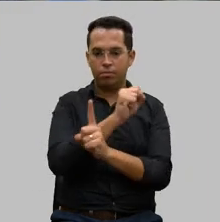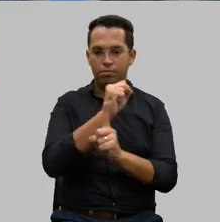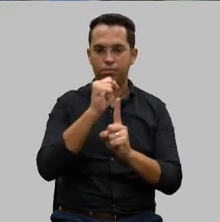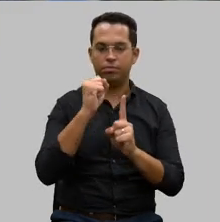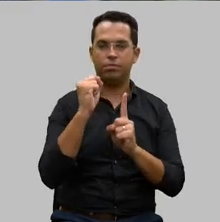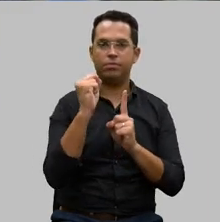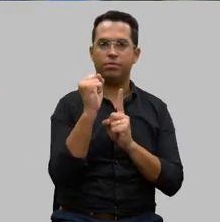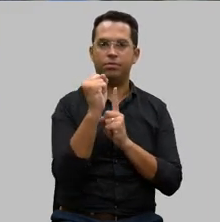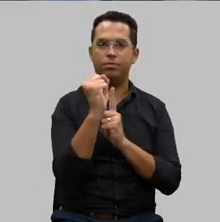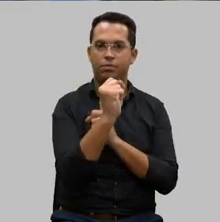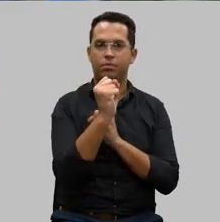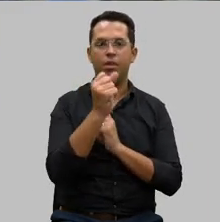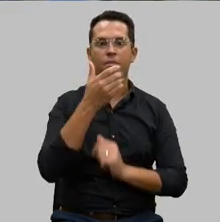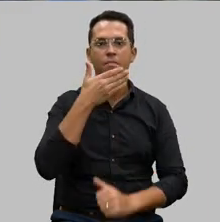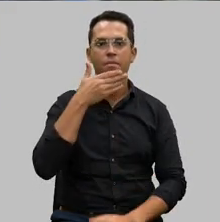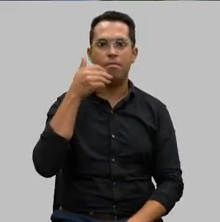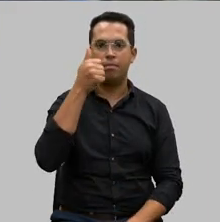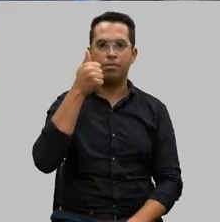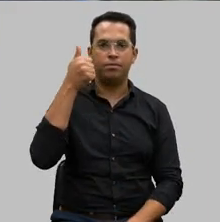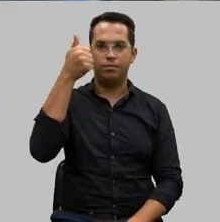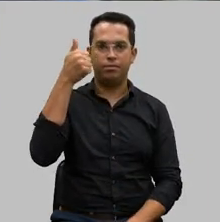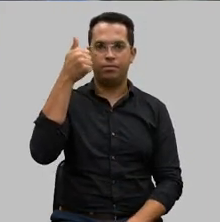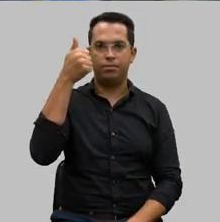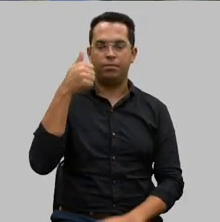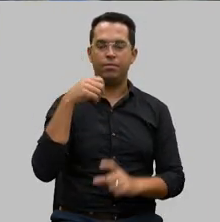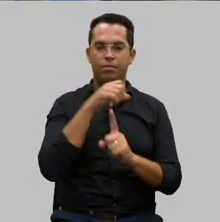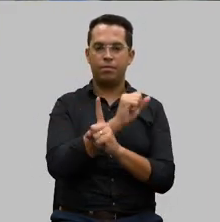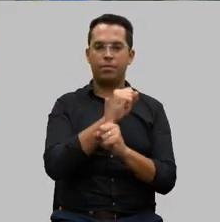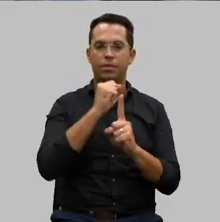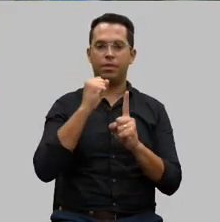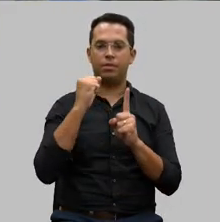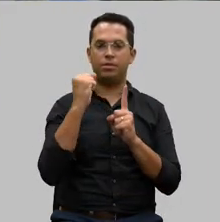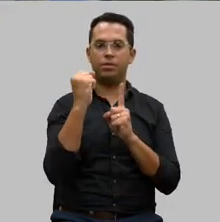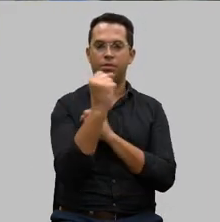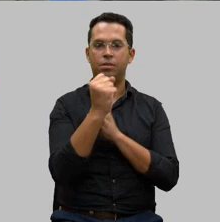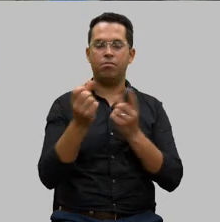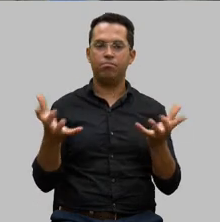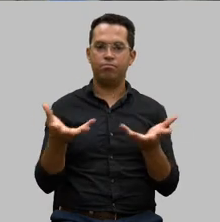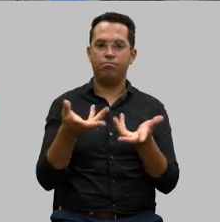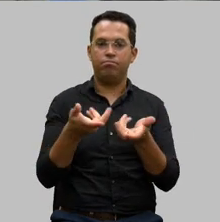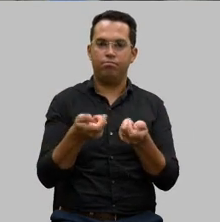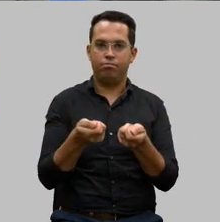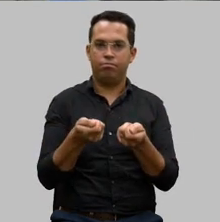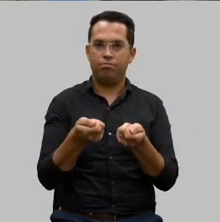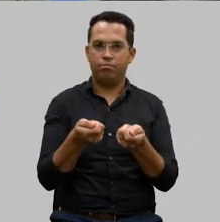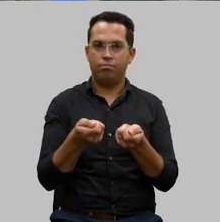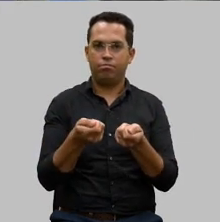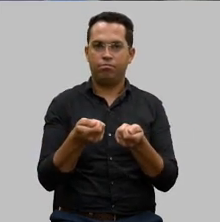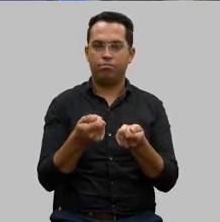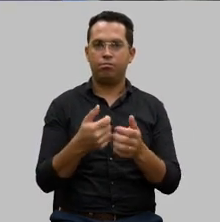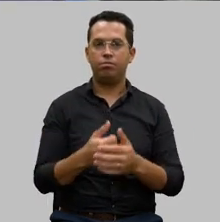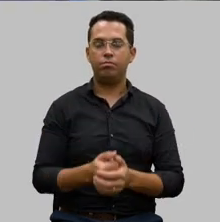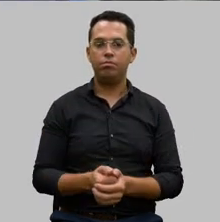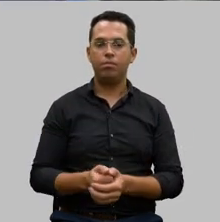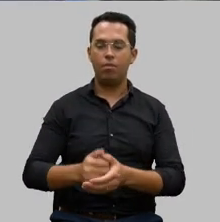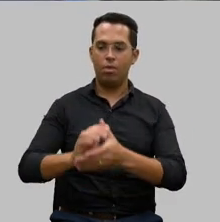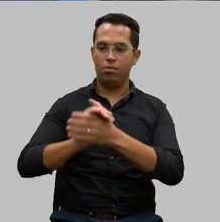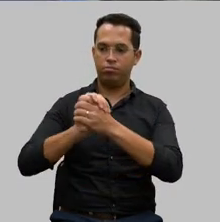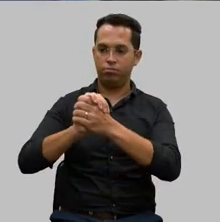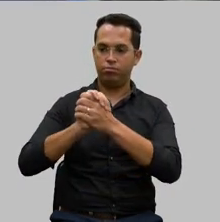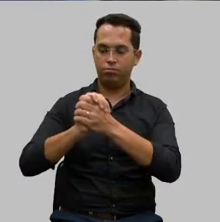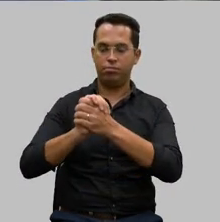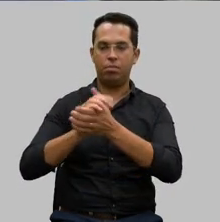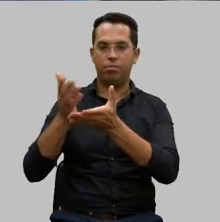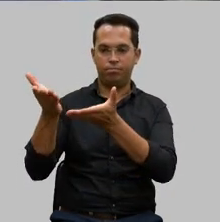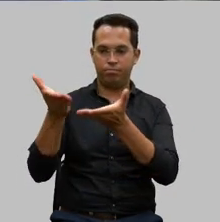sociedade melhor por uma sociedade igualitária também quero cumprimentar Maria Teresa